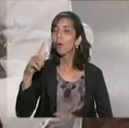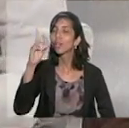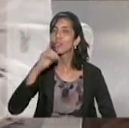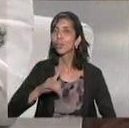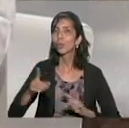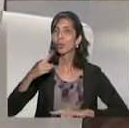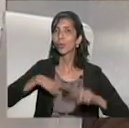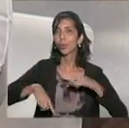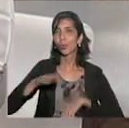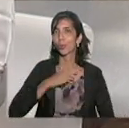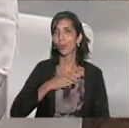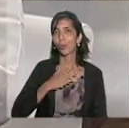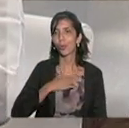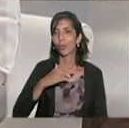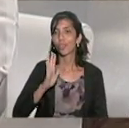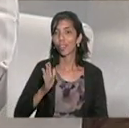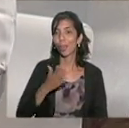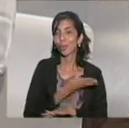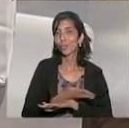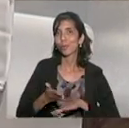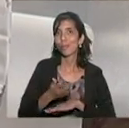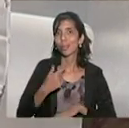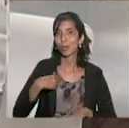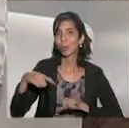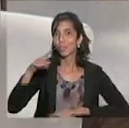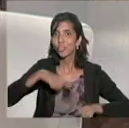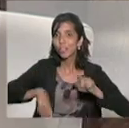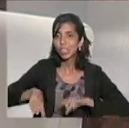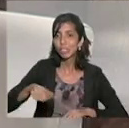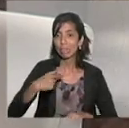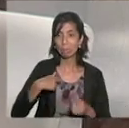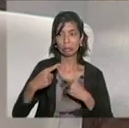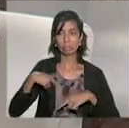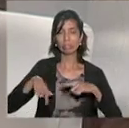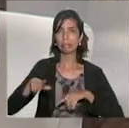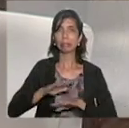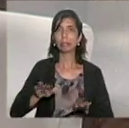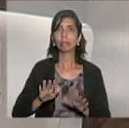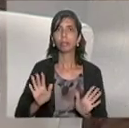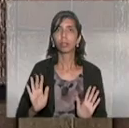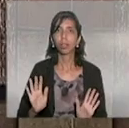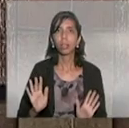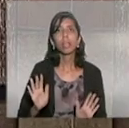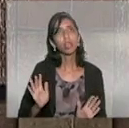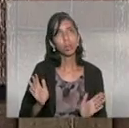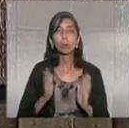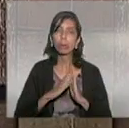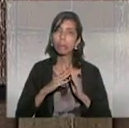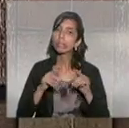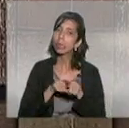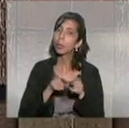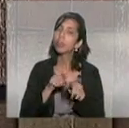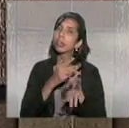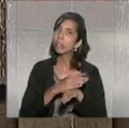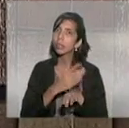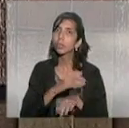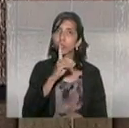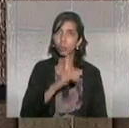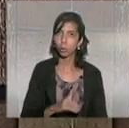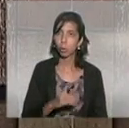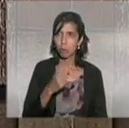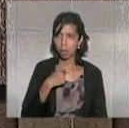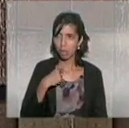dirigir, né? Não. Ele tem, como já tem o hábito da direção, tem alguns que não se deixam, né? E faço o diretor de casa também como diretor.